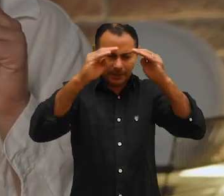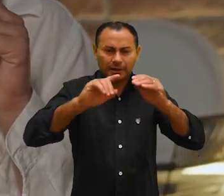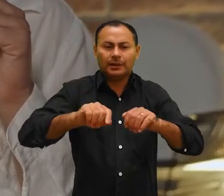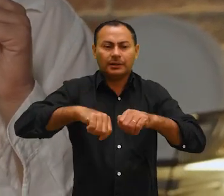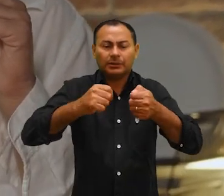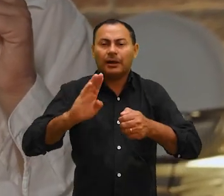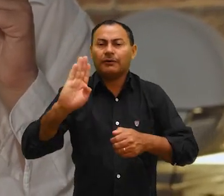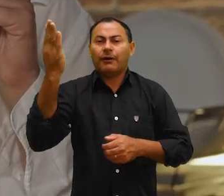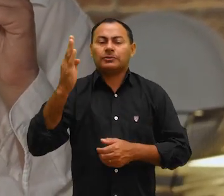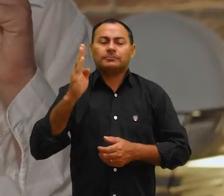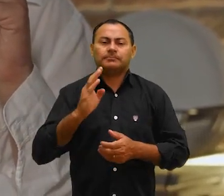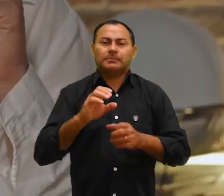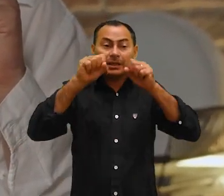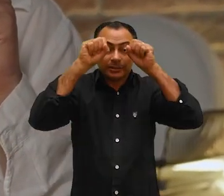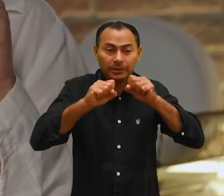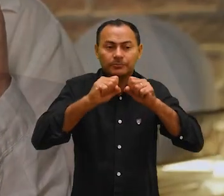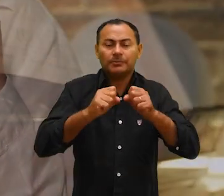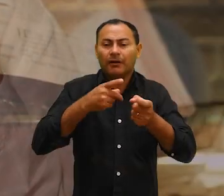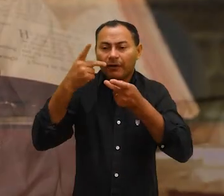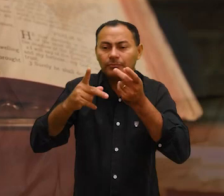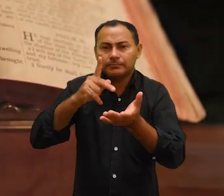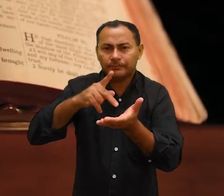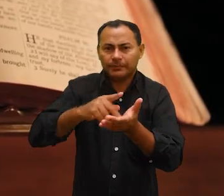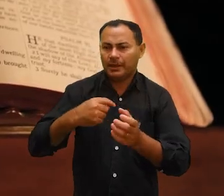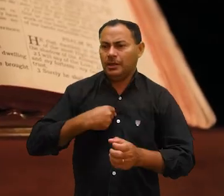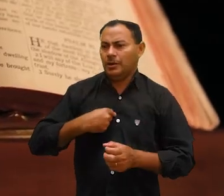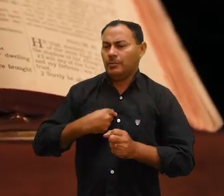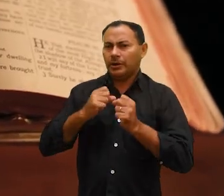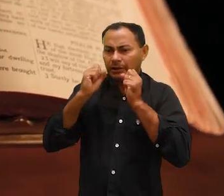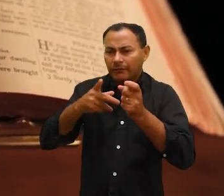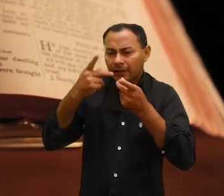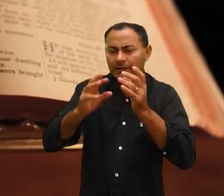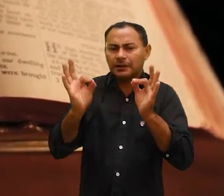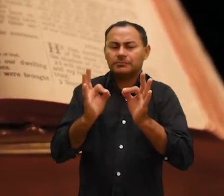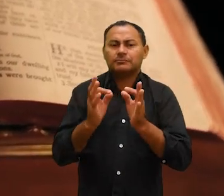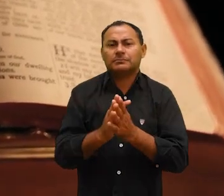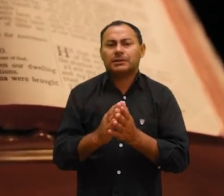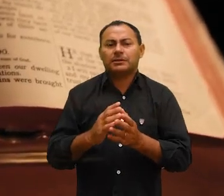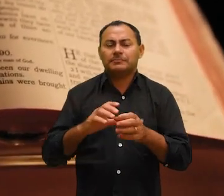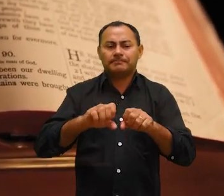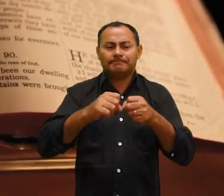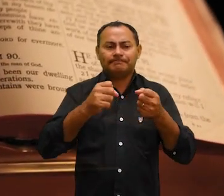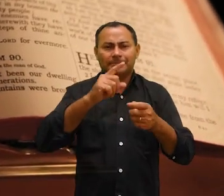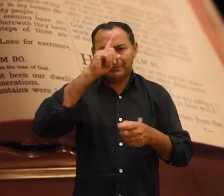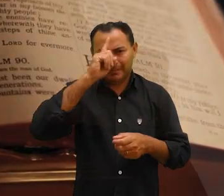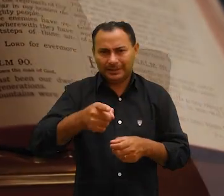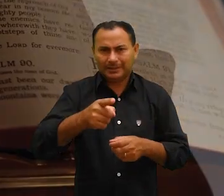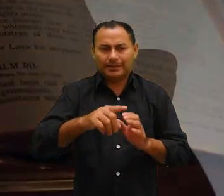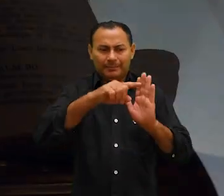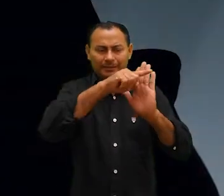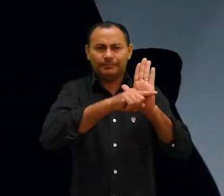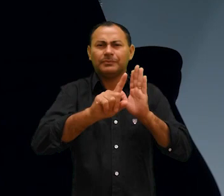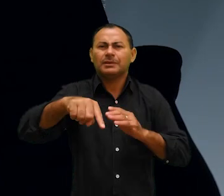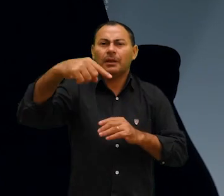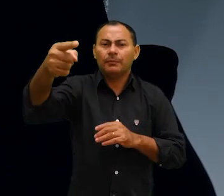darás falso testemunho", contando uma verdade. Eu poderia não ter dito nada e ainda assim estaria quebrando o mandamento.